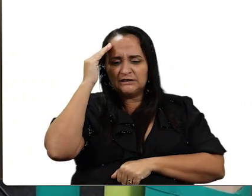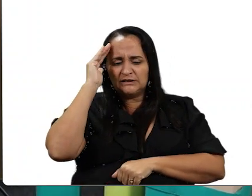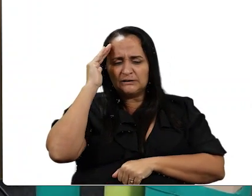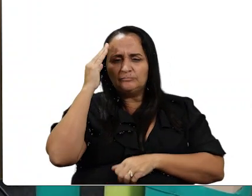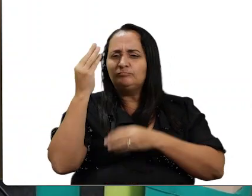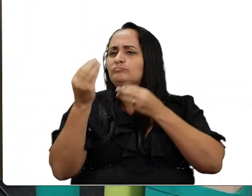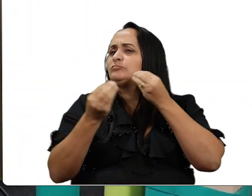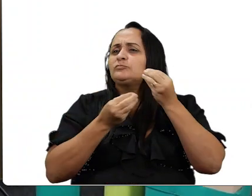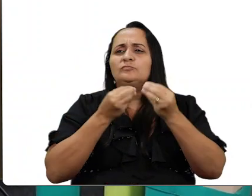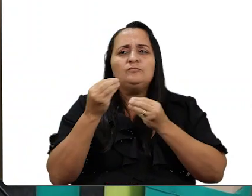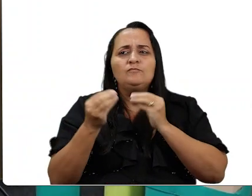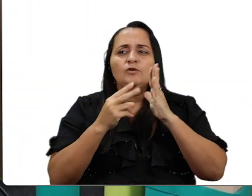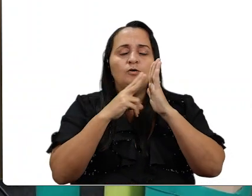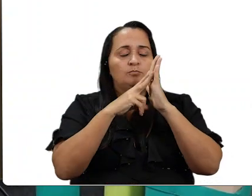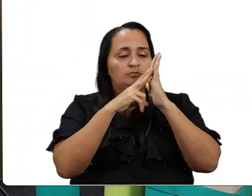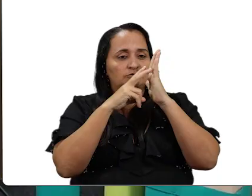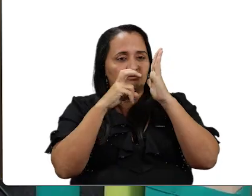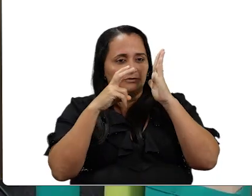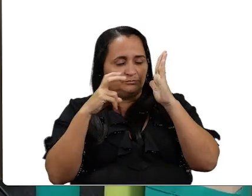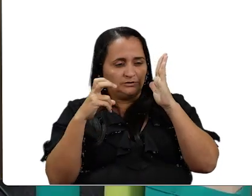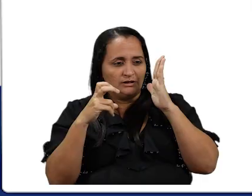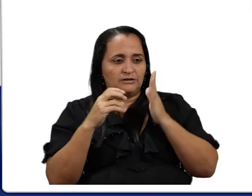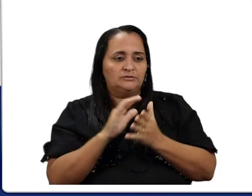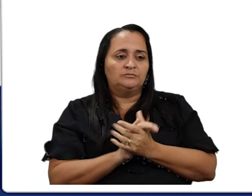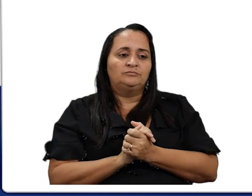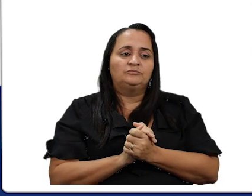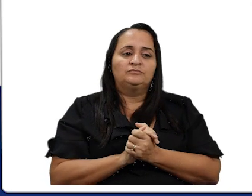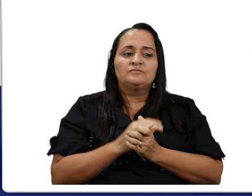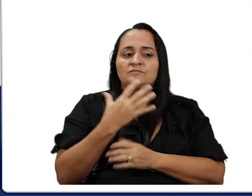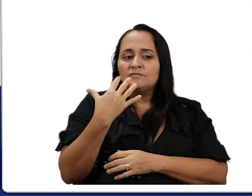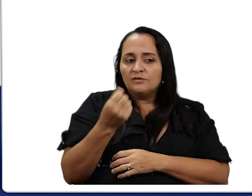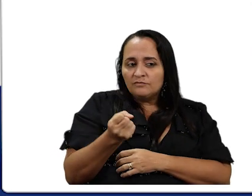Conhecimento de vocabulário. Vamos lá agora.